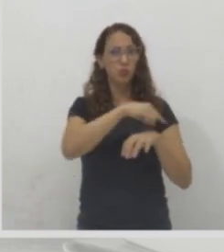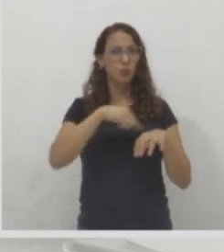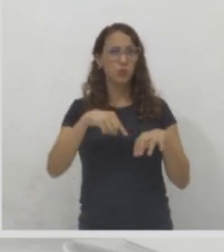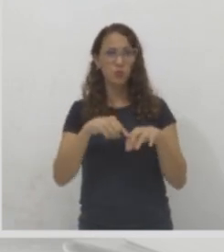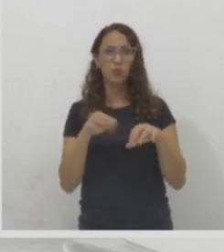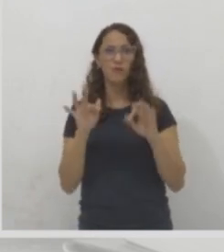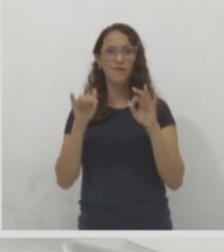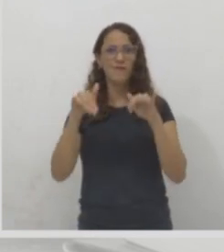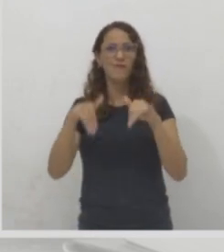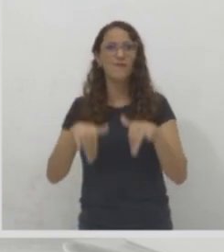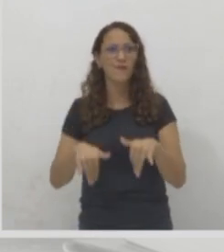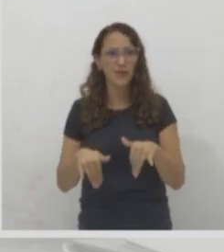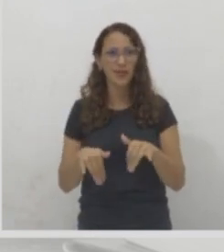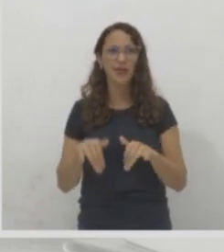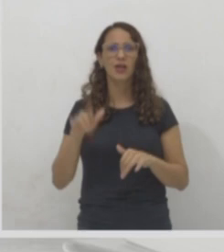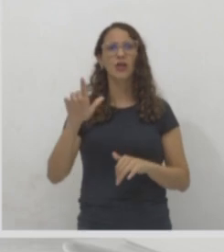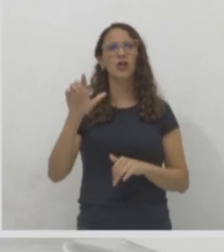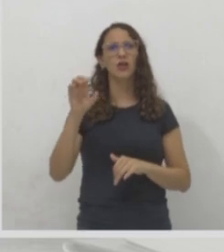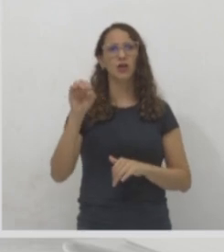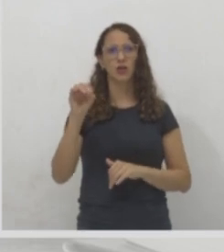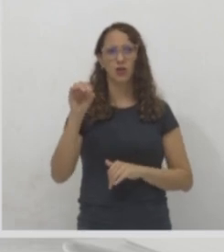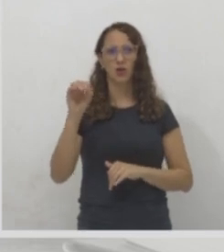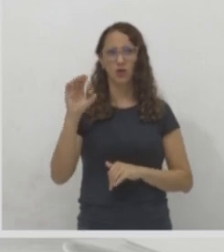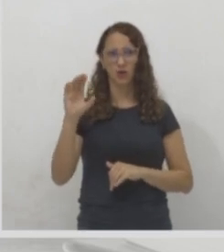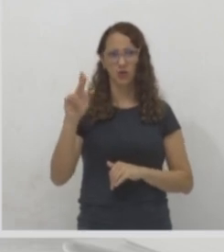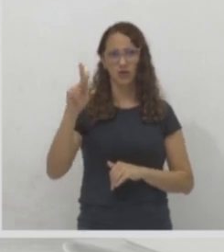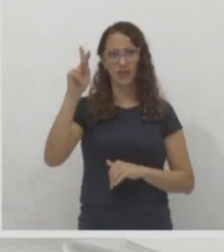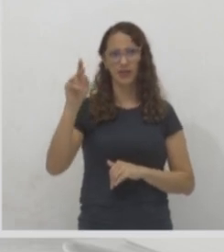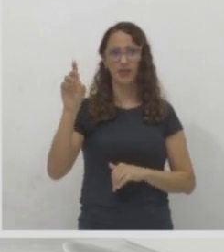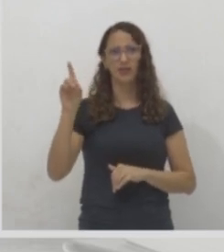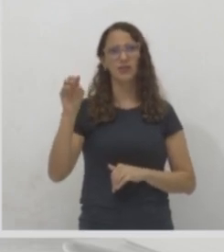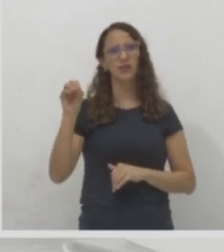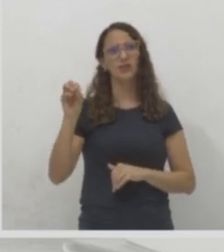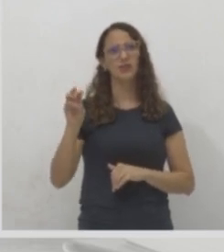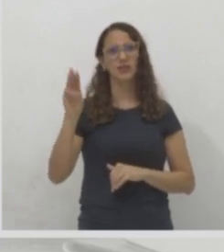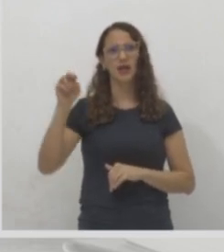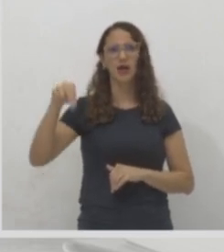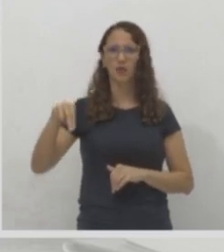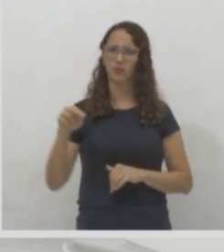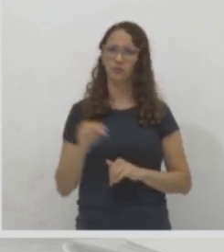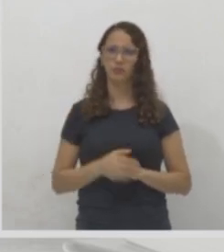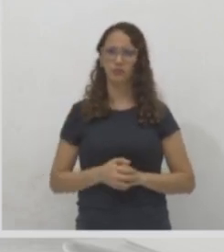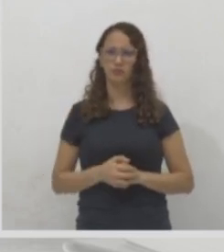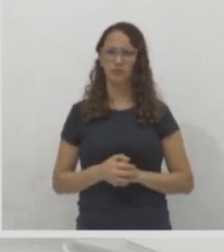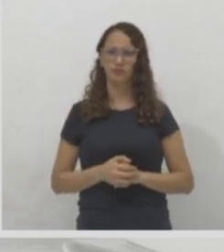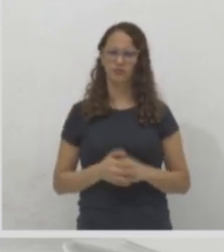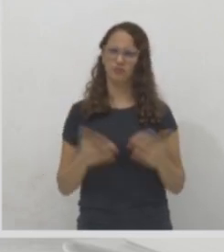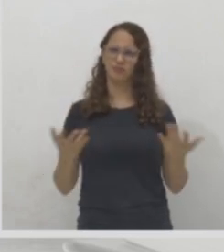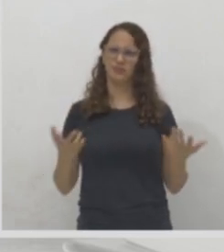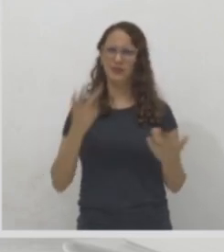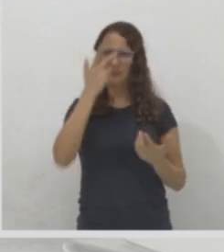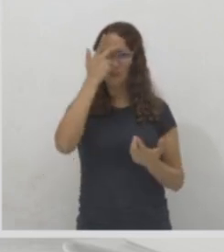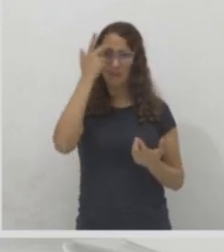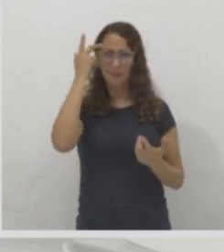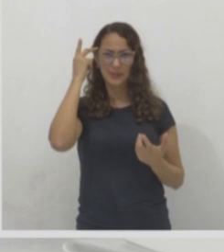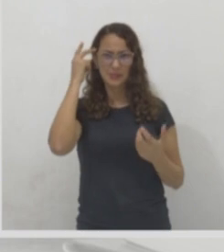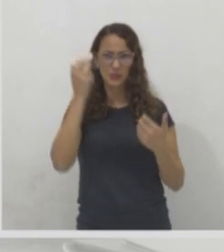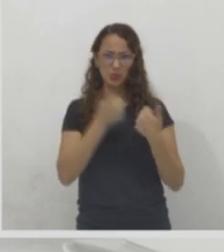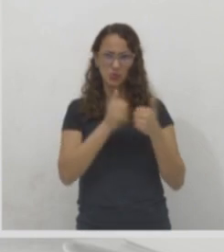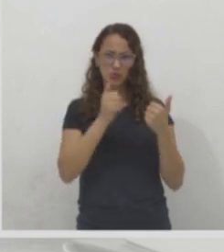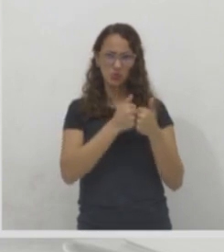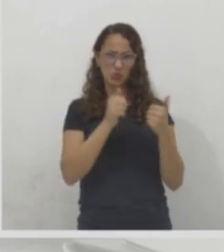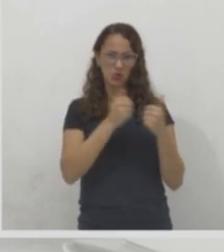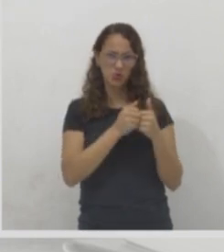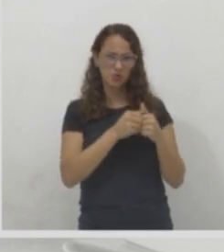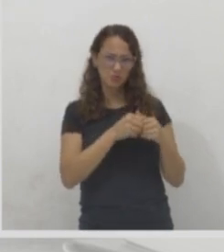minha ênfase aí? Que os passageiros ficaram ilhados. Então,